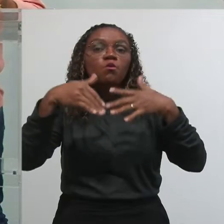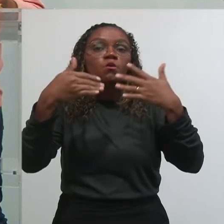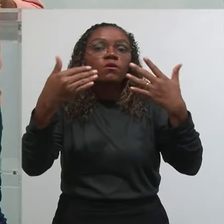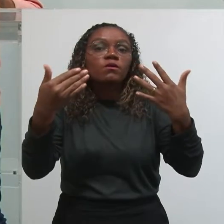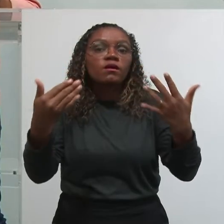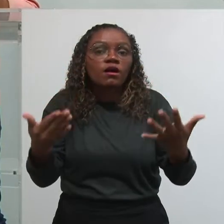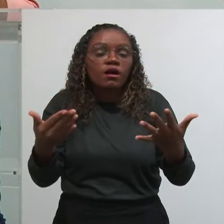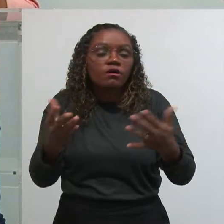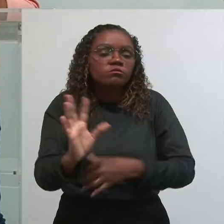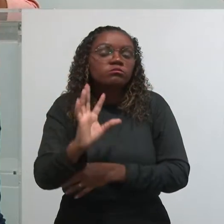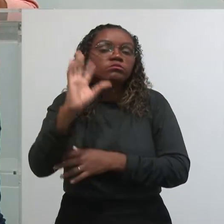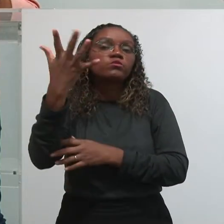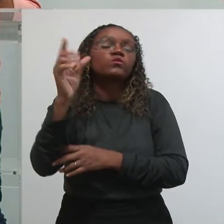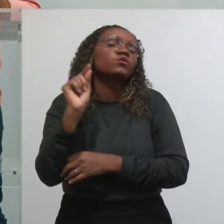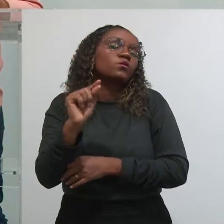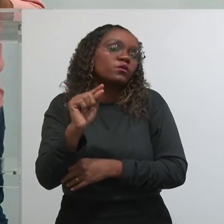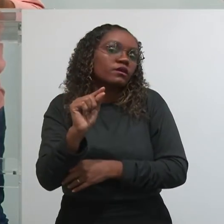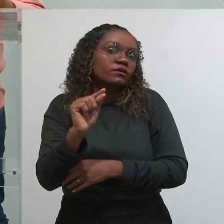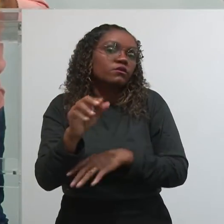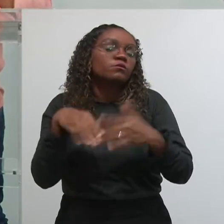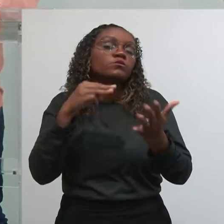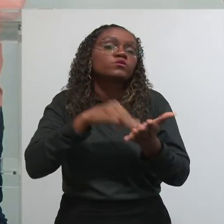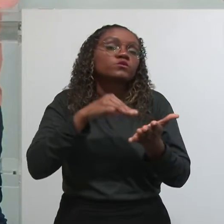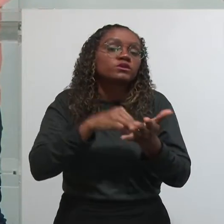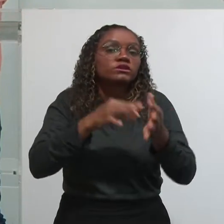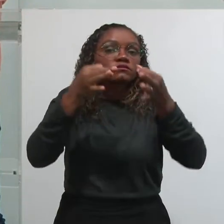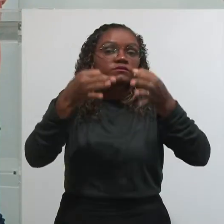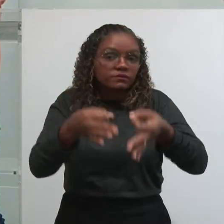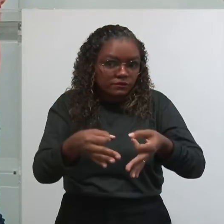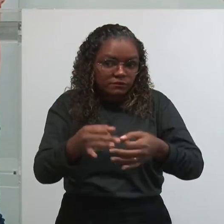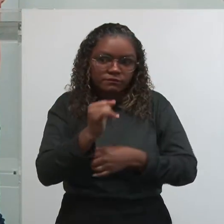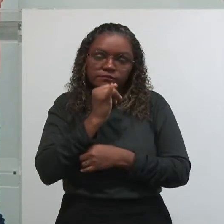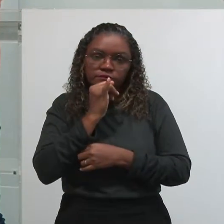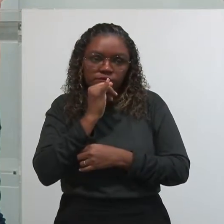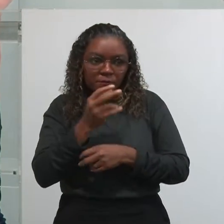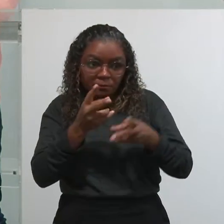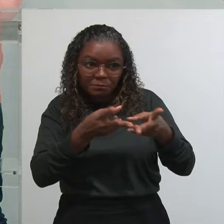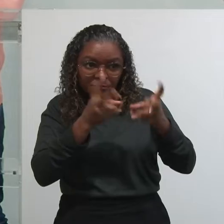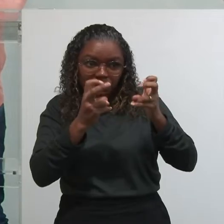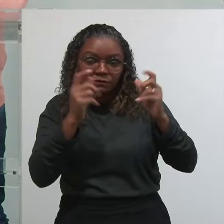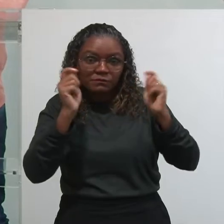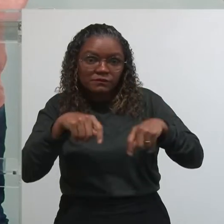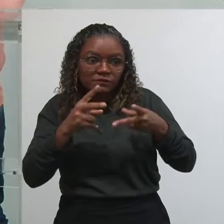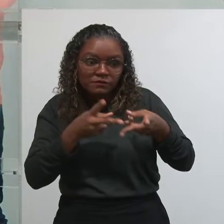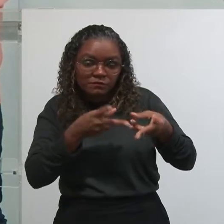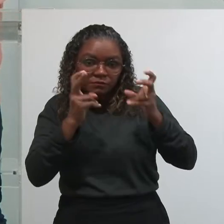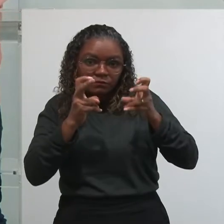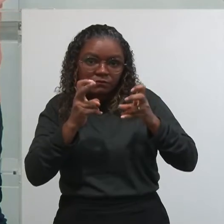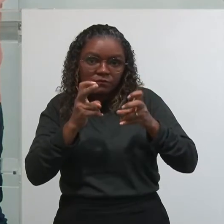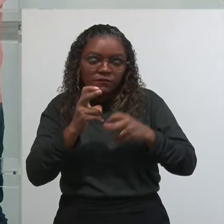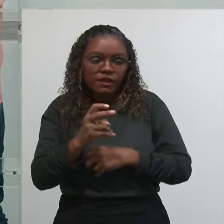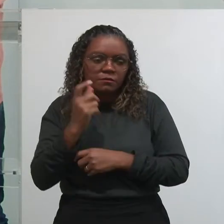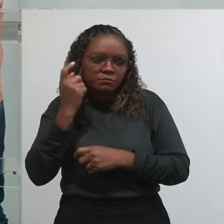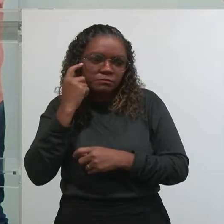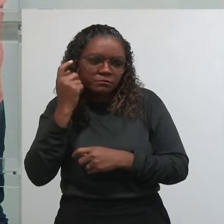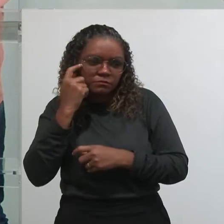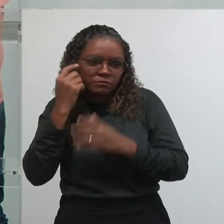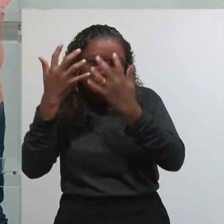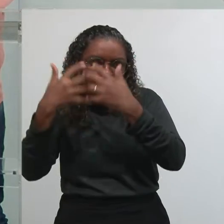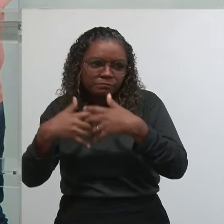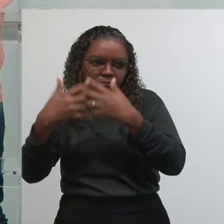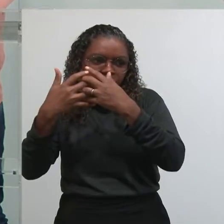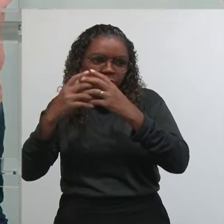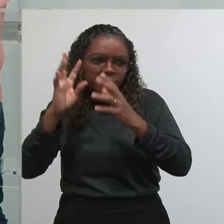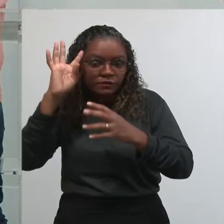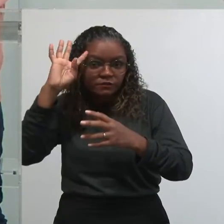as causas do problema, né? Porque muitas vezes a gente tem um problema visível e a gente pensa em uma solução para aquele problema, só que a